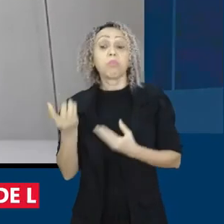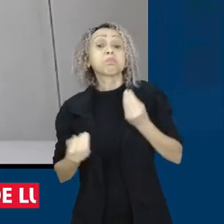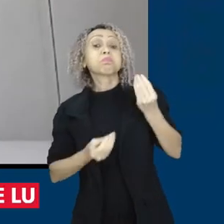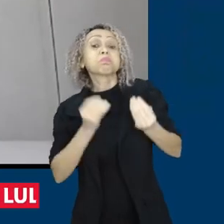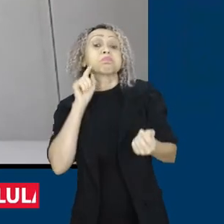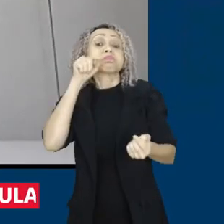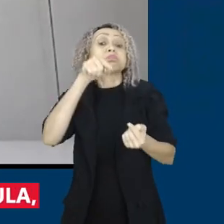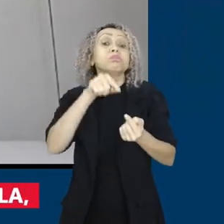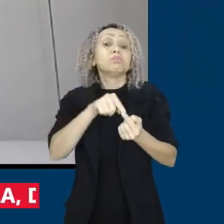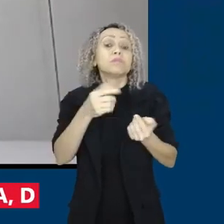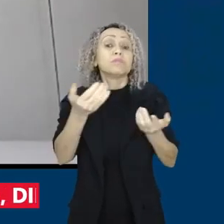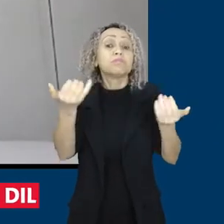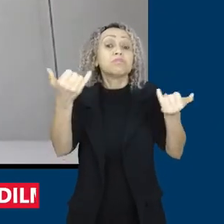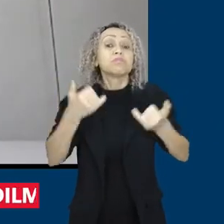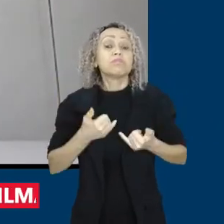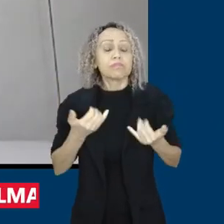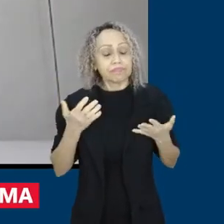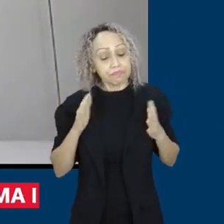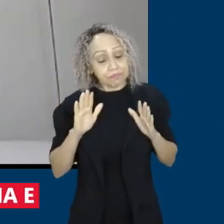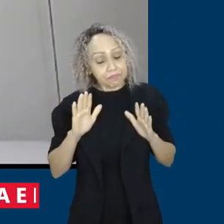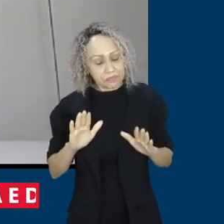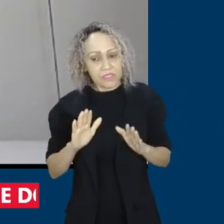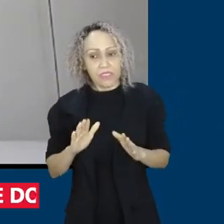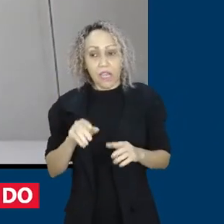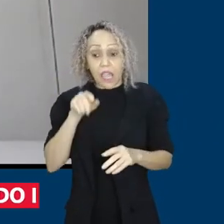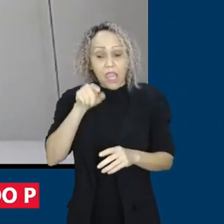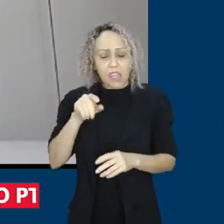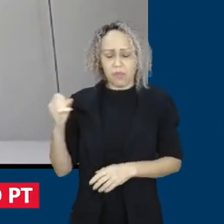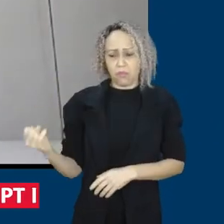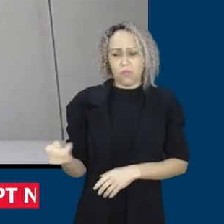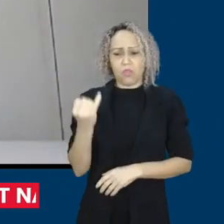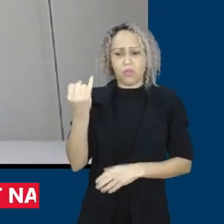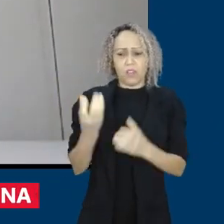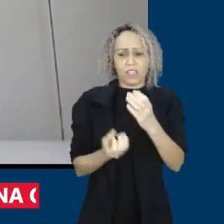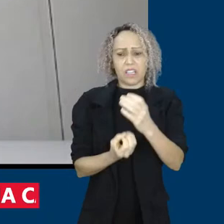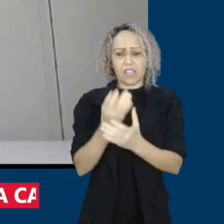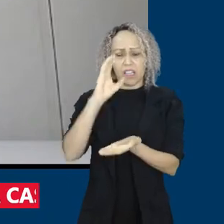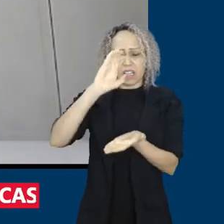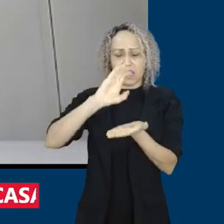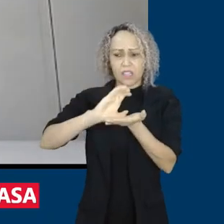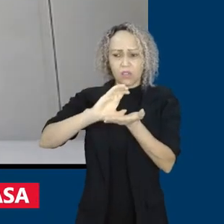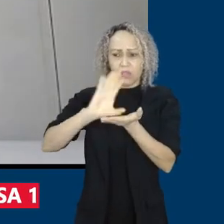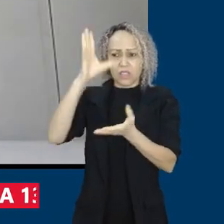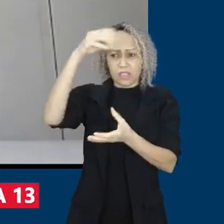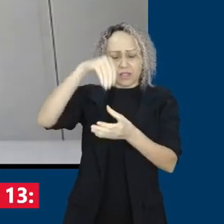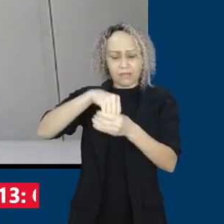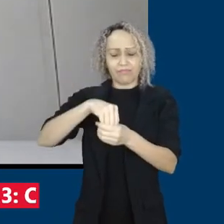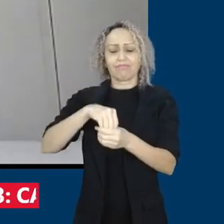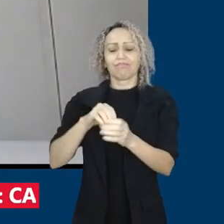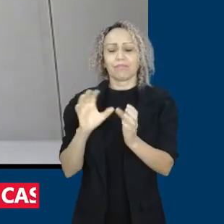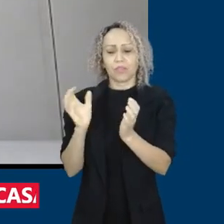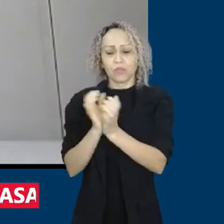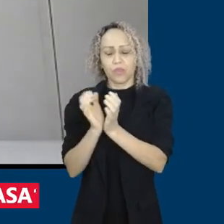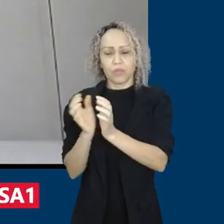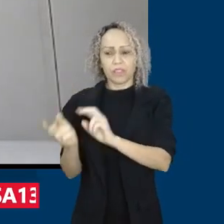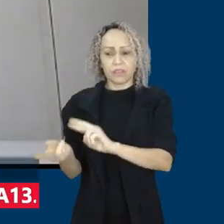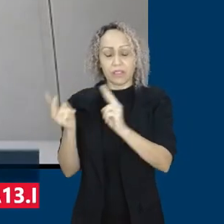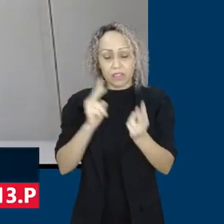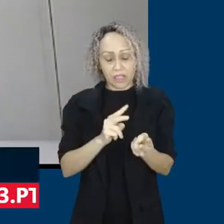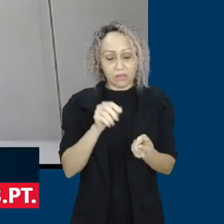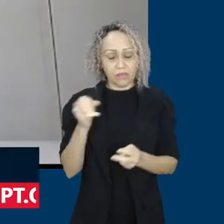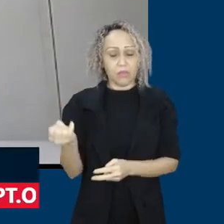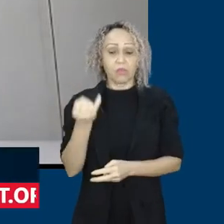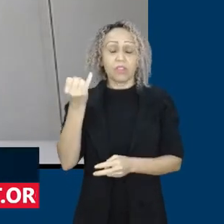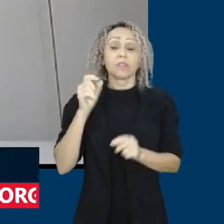extraordinária que corresponde a expectativa dos movimentos populares e sociais que tiveram papel fundamental na resistência contra